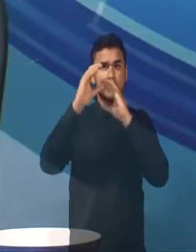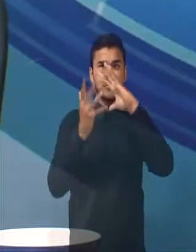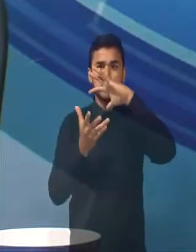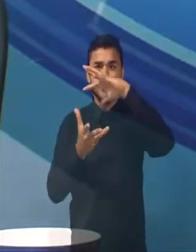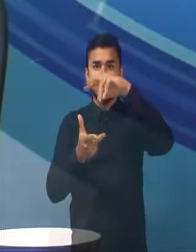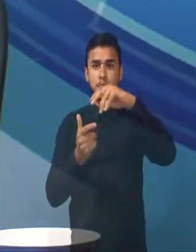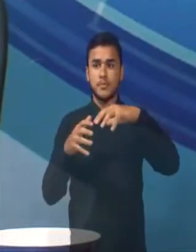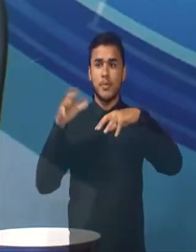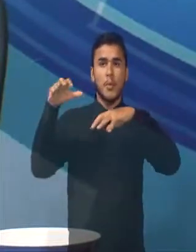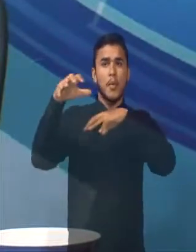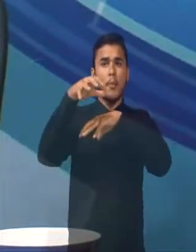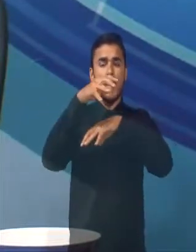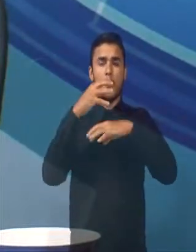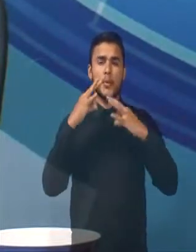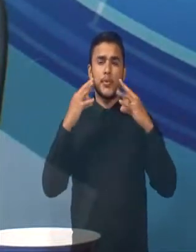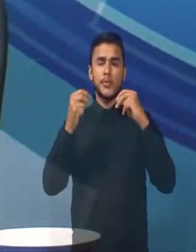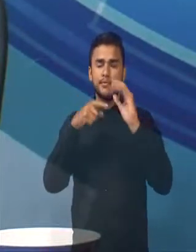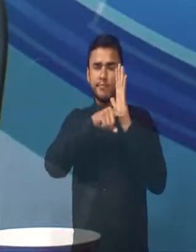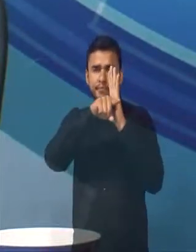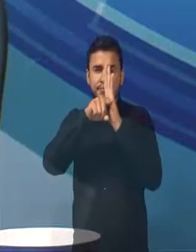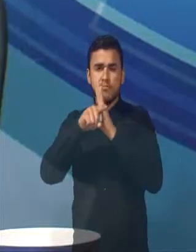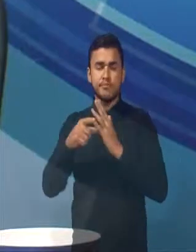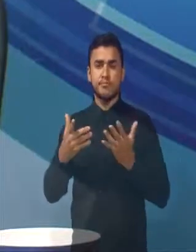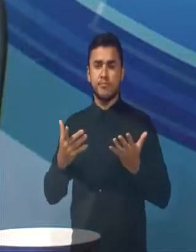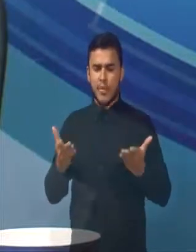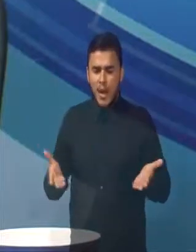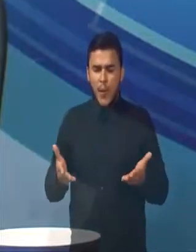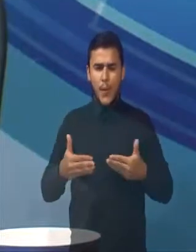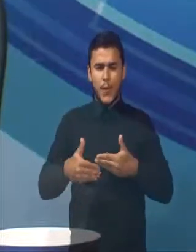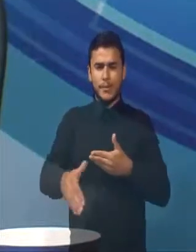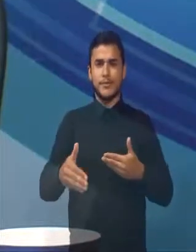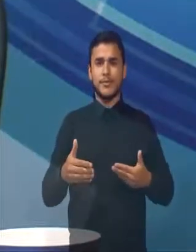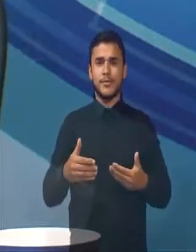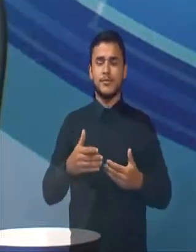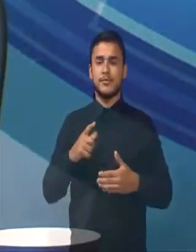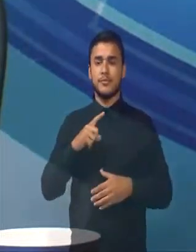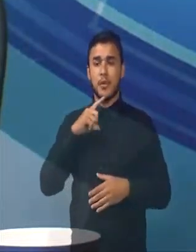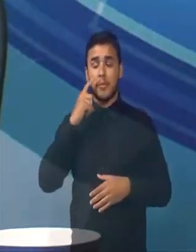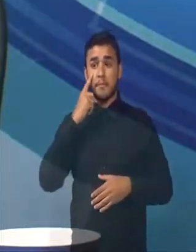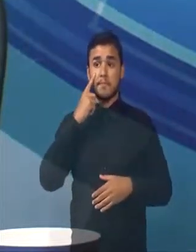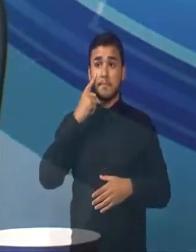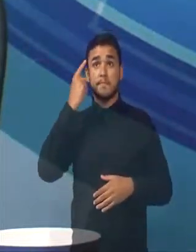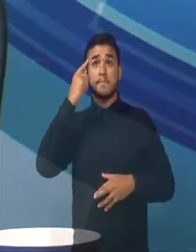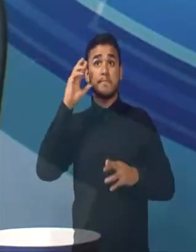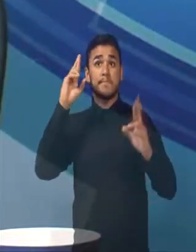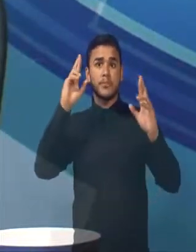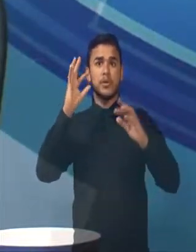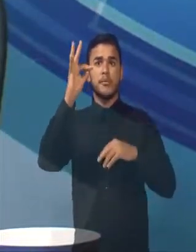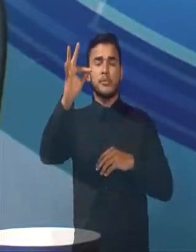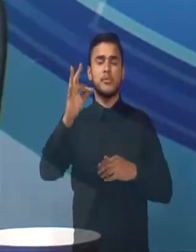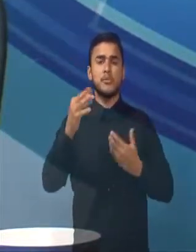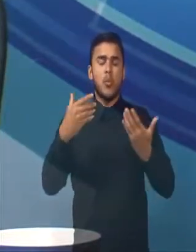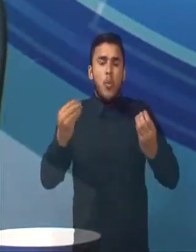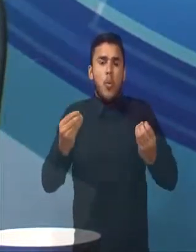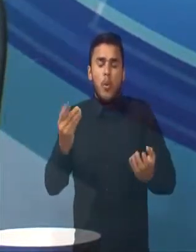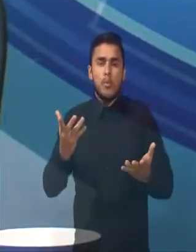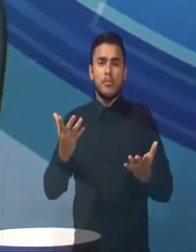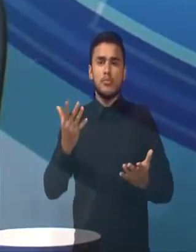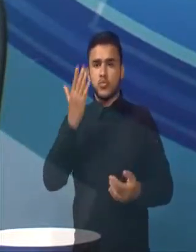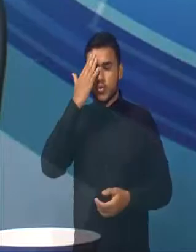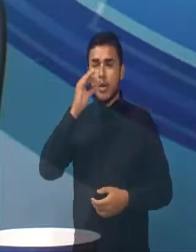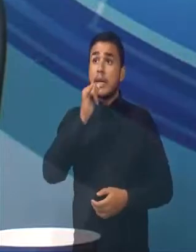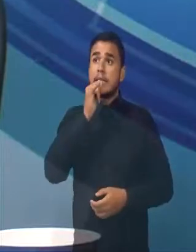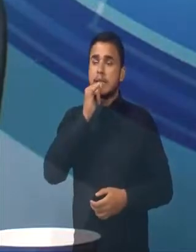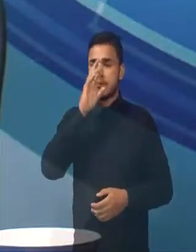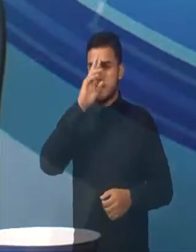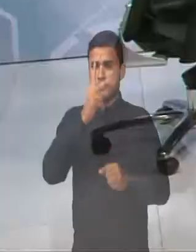é relativista, inclusive, às vezes, disfarçando o relativismo como perspectivismo, perspectividade. E isso está criando